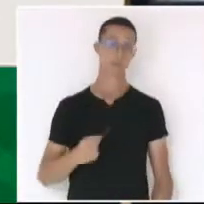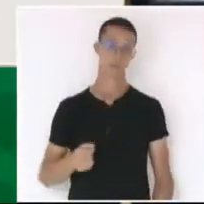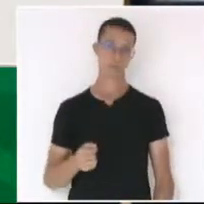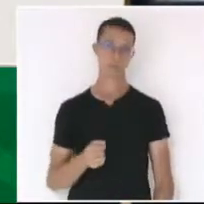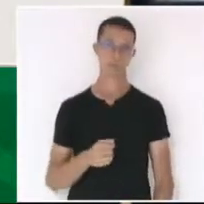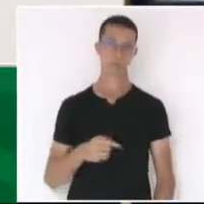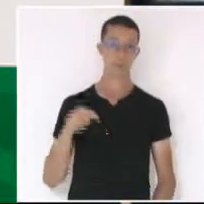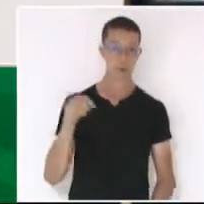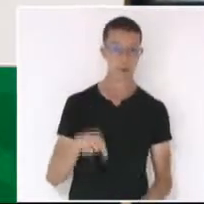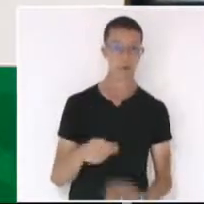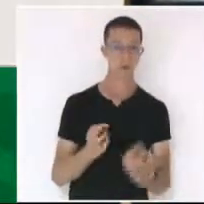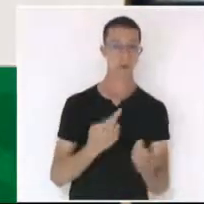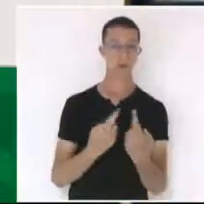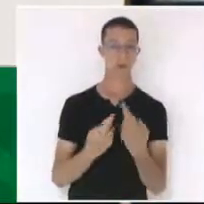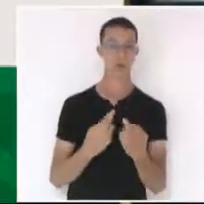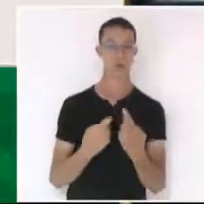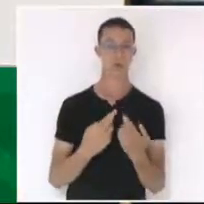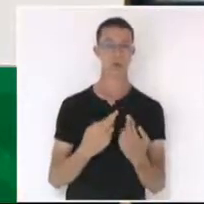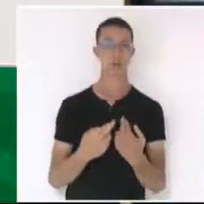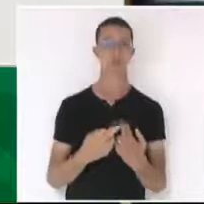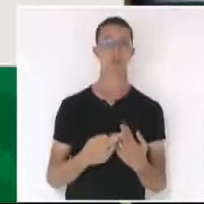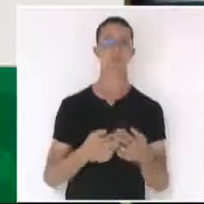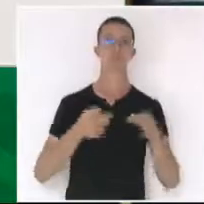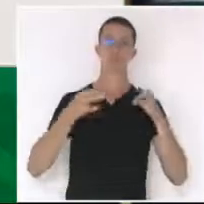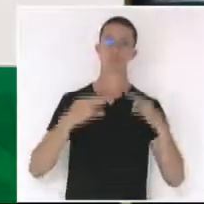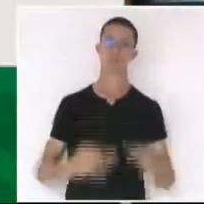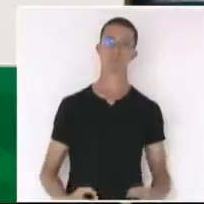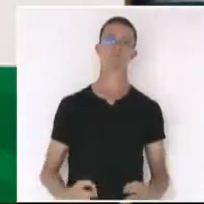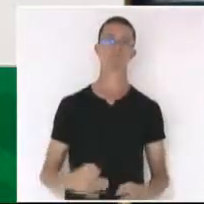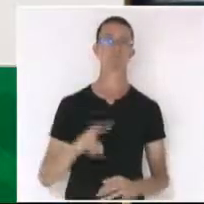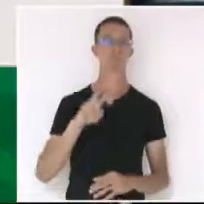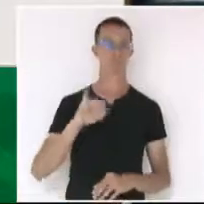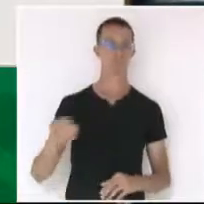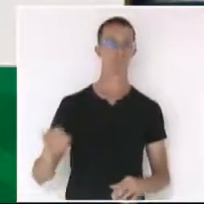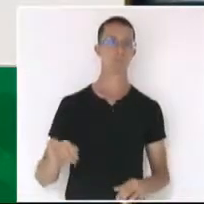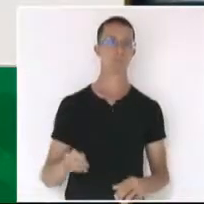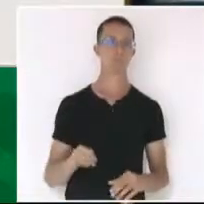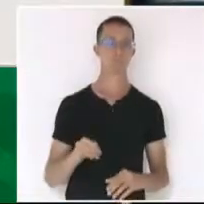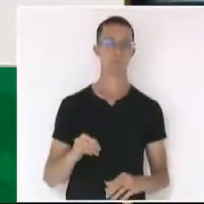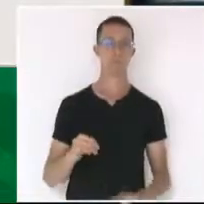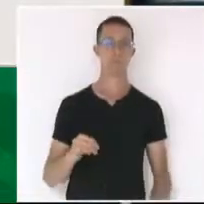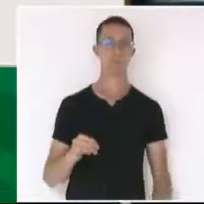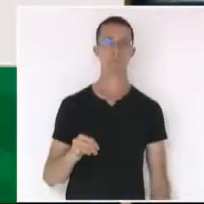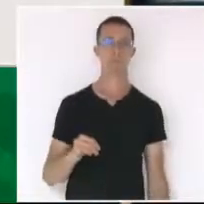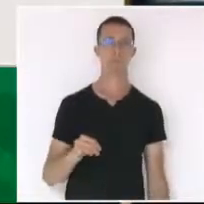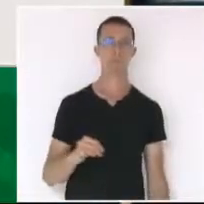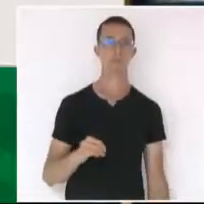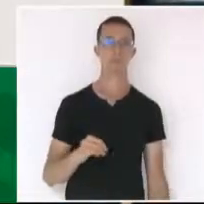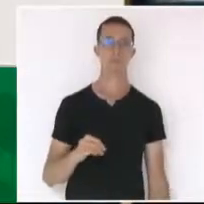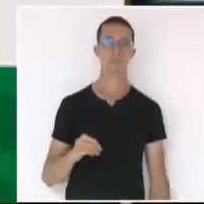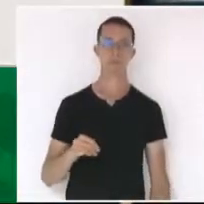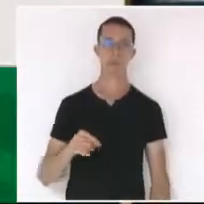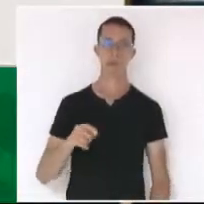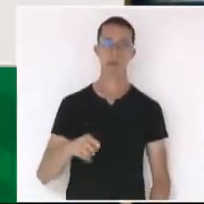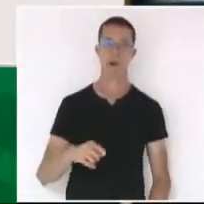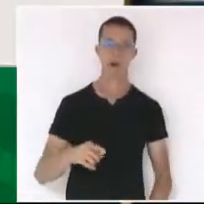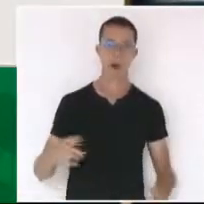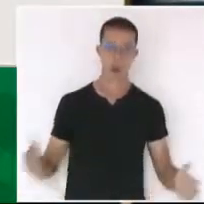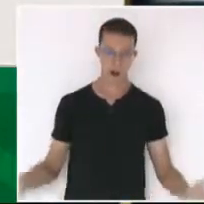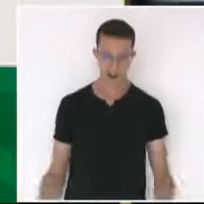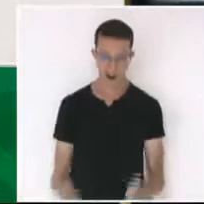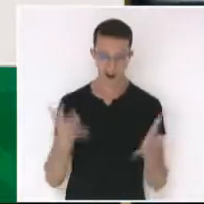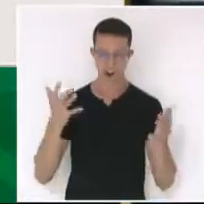essa Rodovia Sem dúvida nenhuma vai seguir vai ser o é uma tremenda alavanca